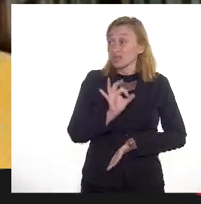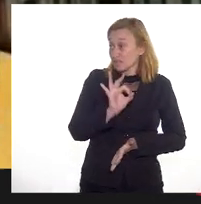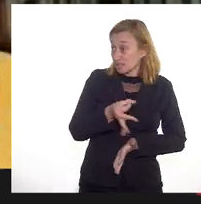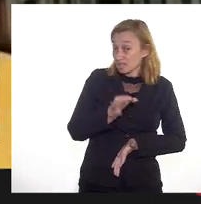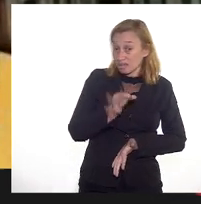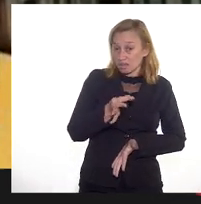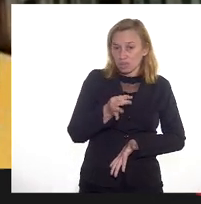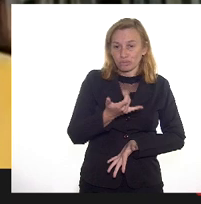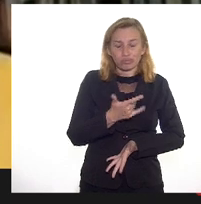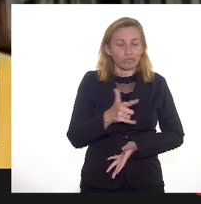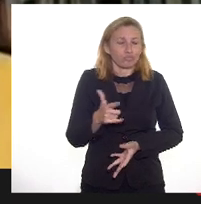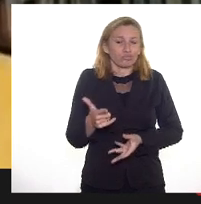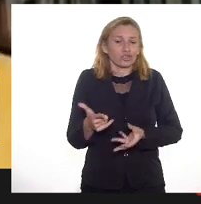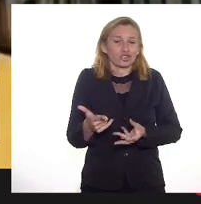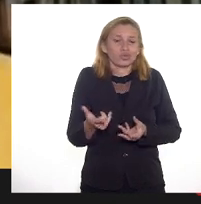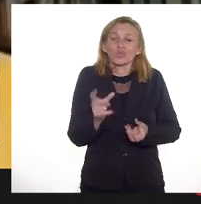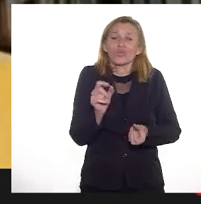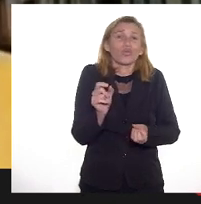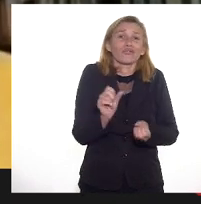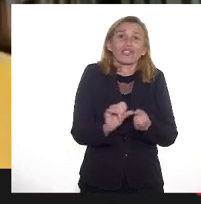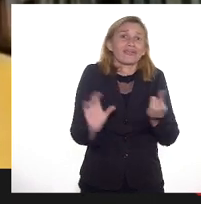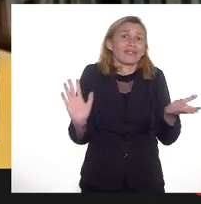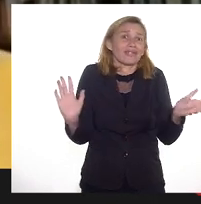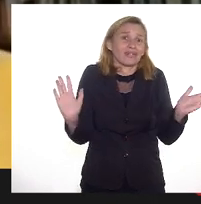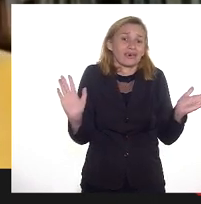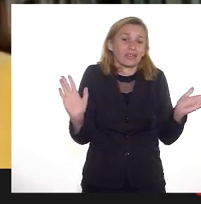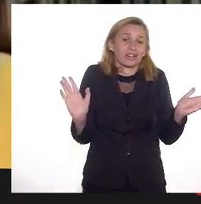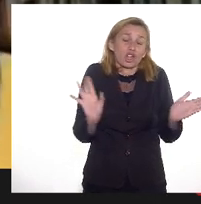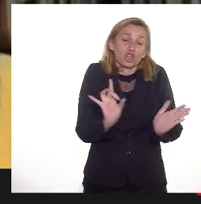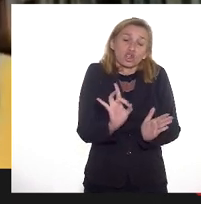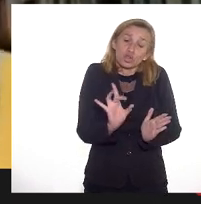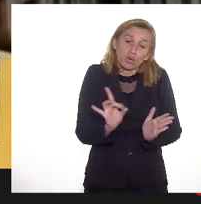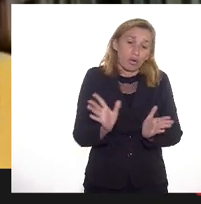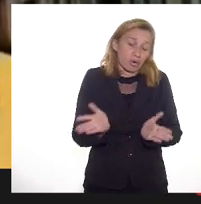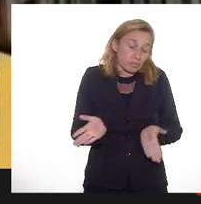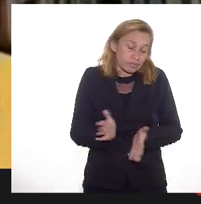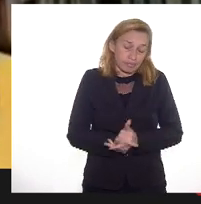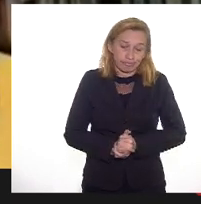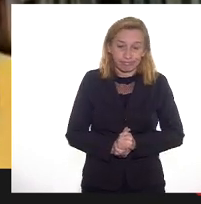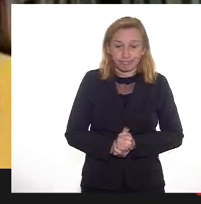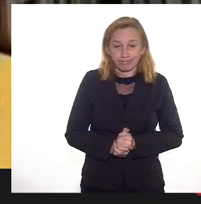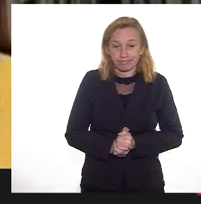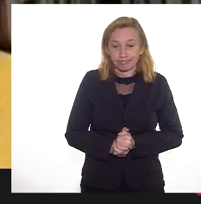não tinha muito o que fazer a não ser